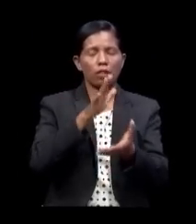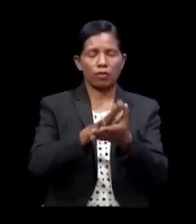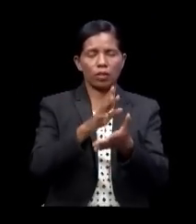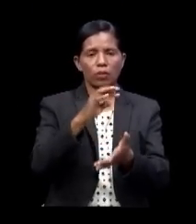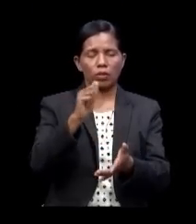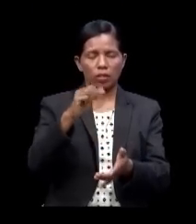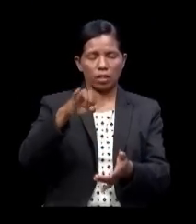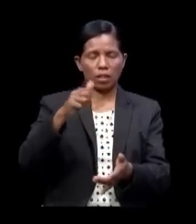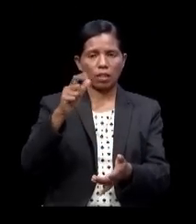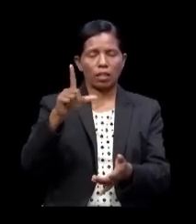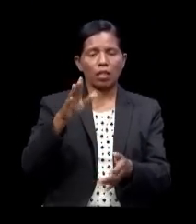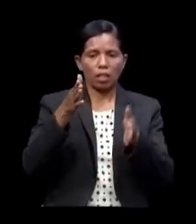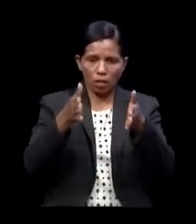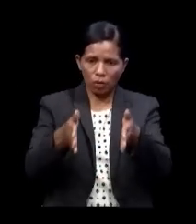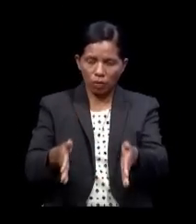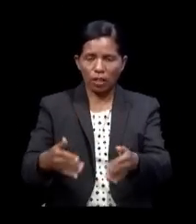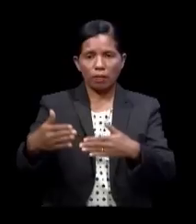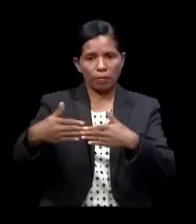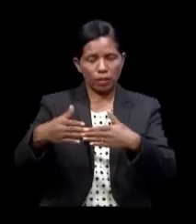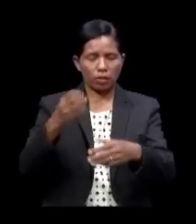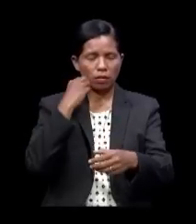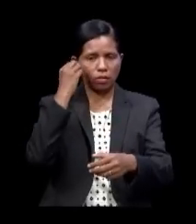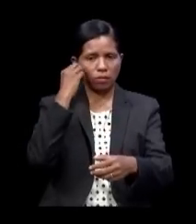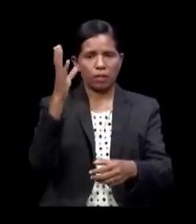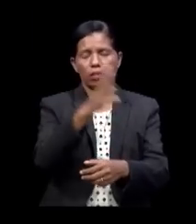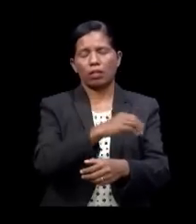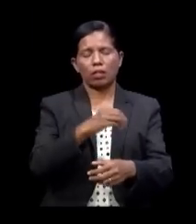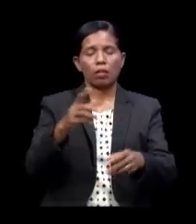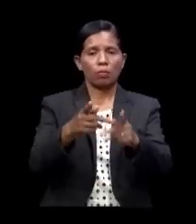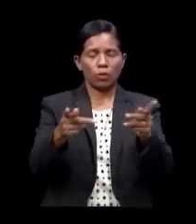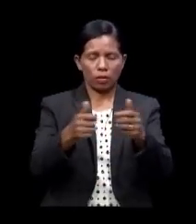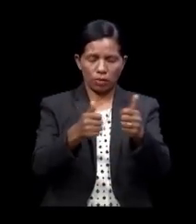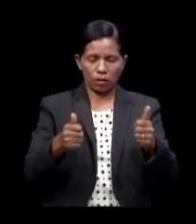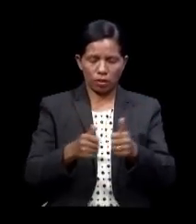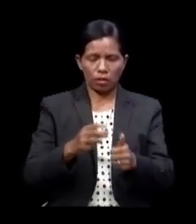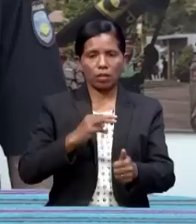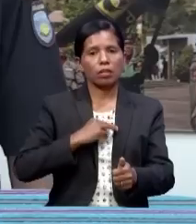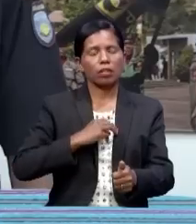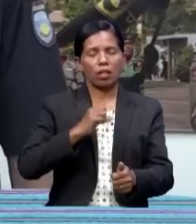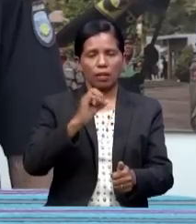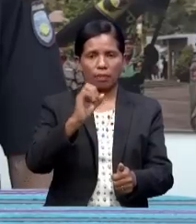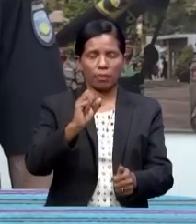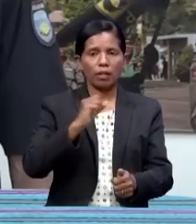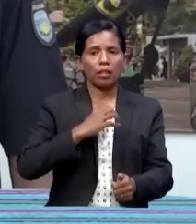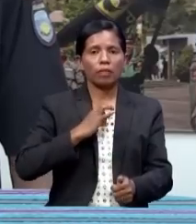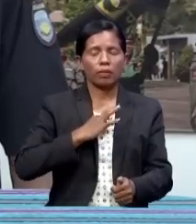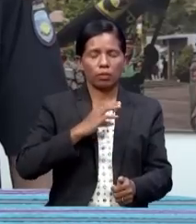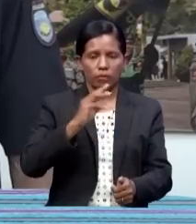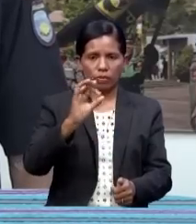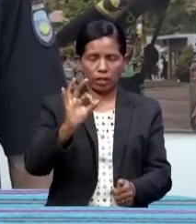tos larang iha aldeia Riatu, suku Daisua, posto administrativo Same, munisipiu Manufahi. Iha